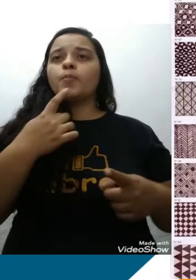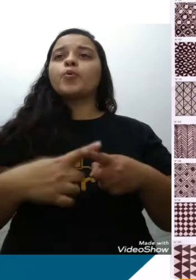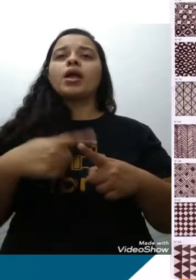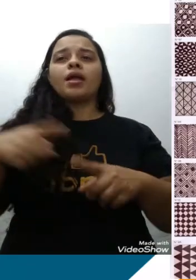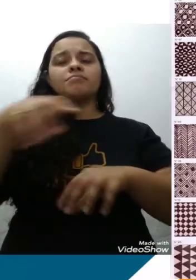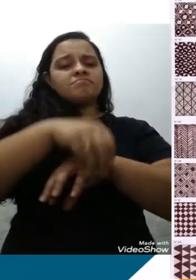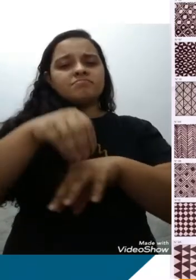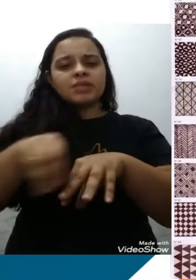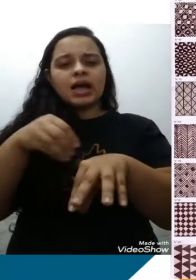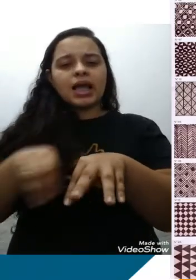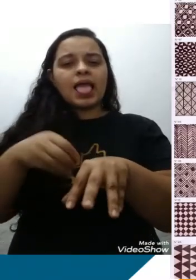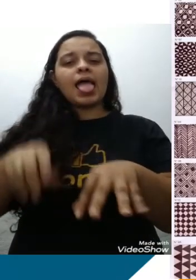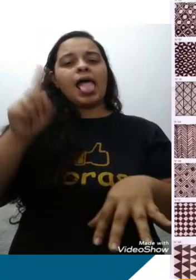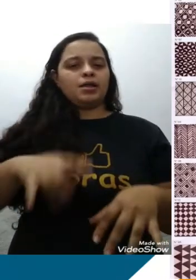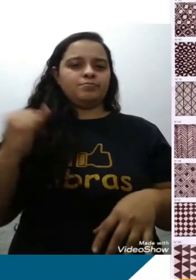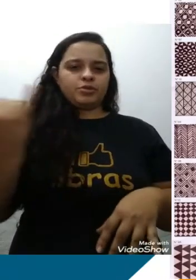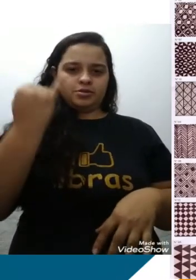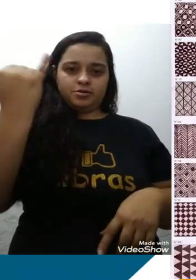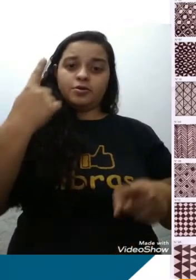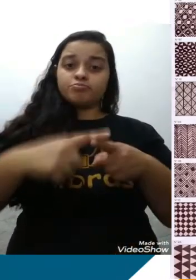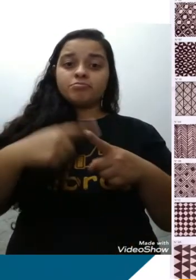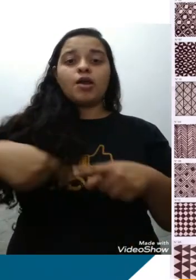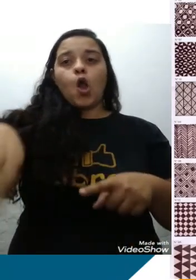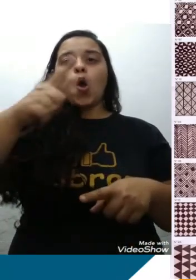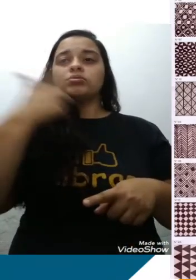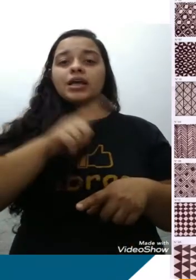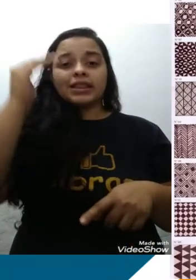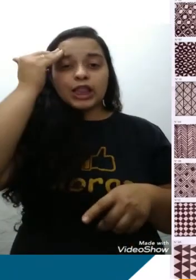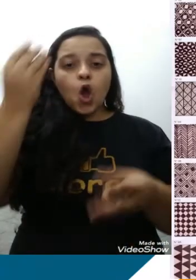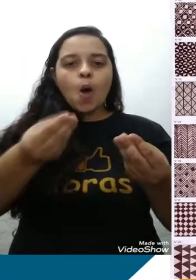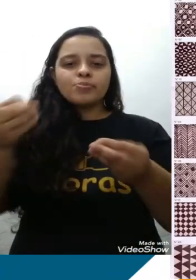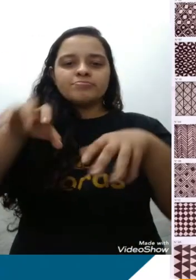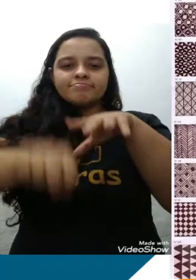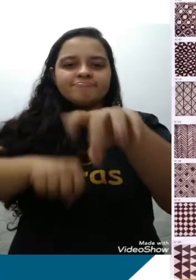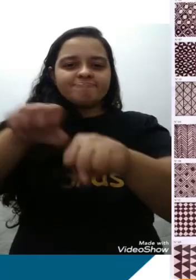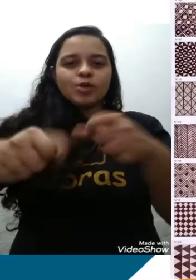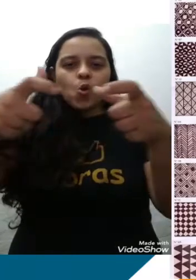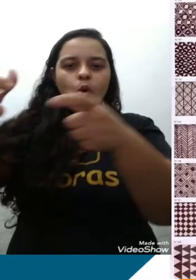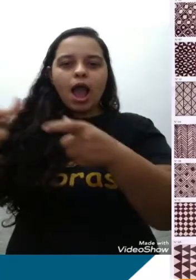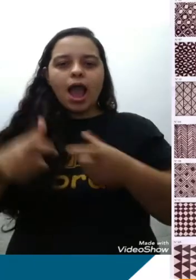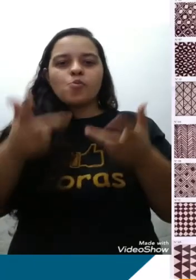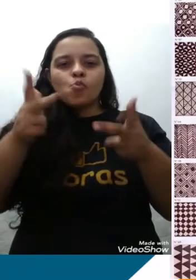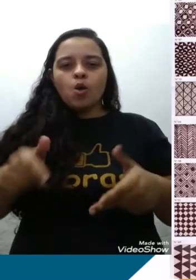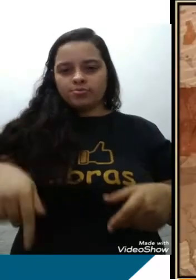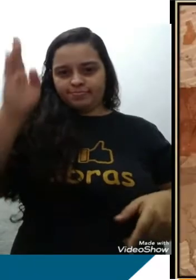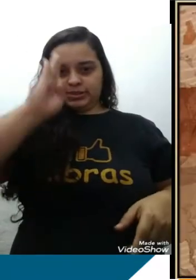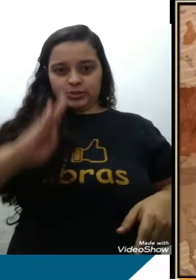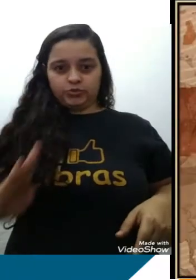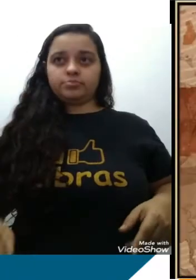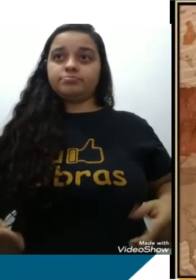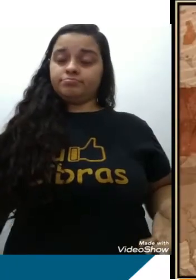Bom, por que a arqueologia é muito importante? Porque ela ajuda a gente a entender o processo de ocupação do território aqui que vai vir a ser o